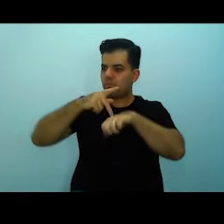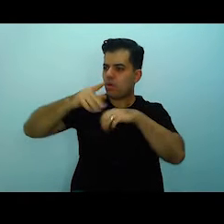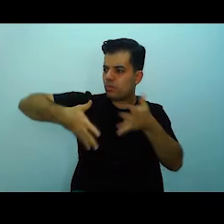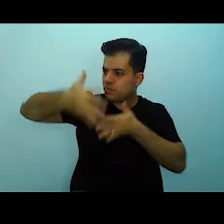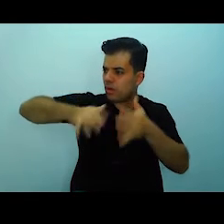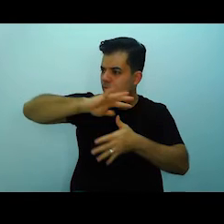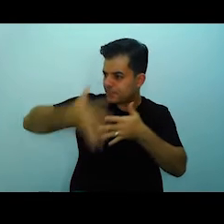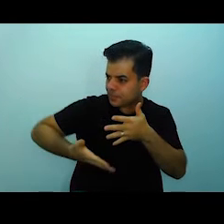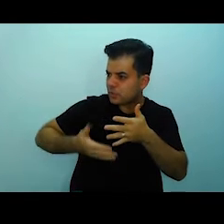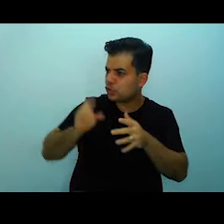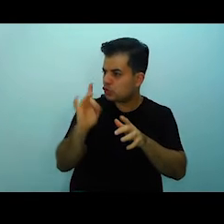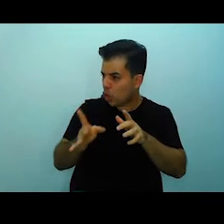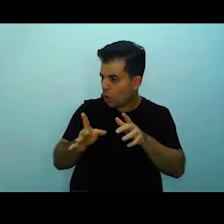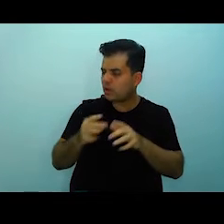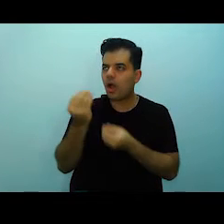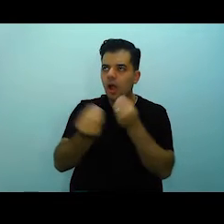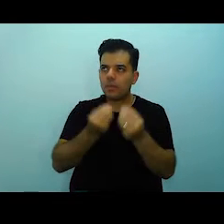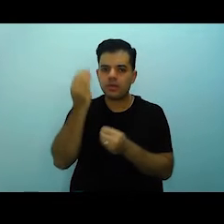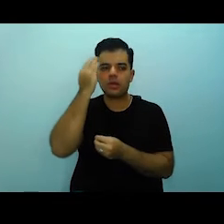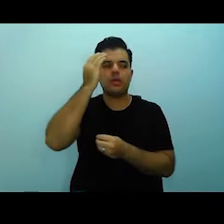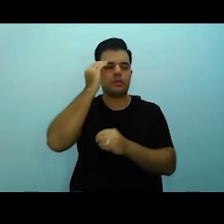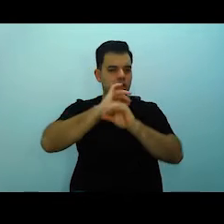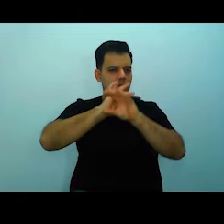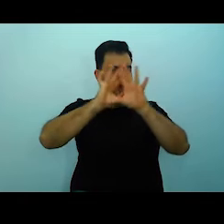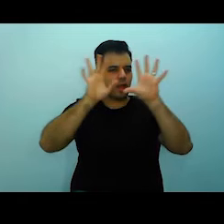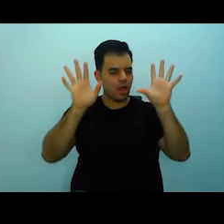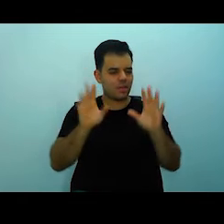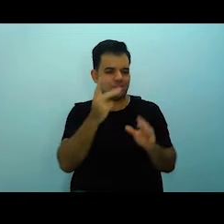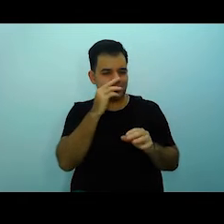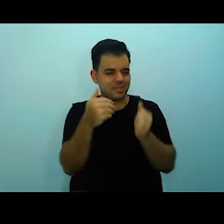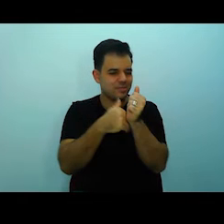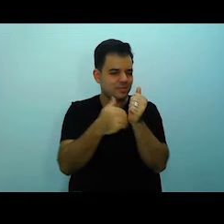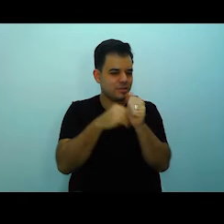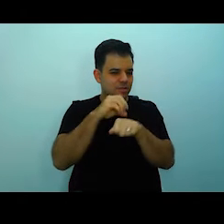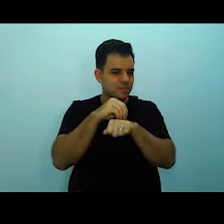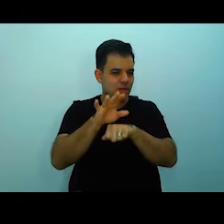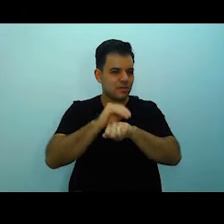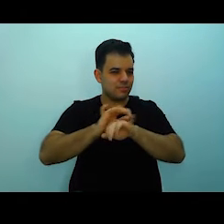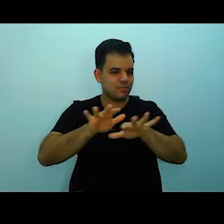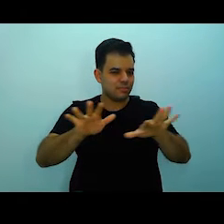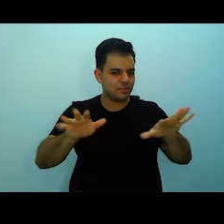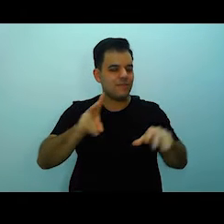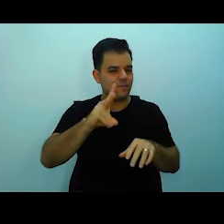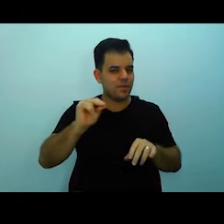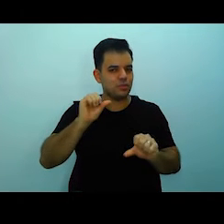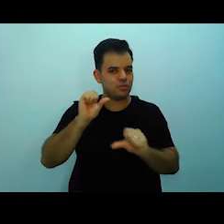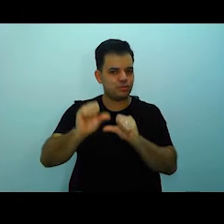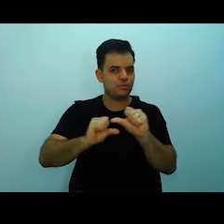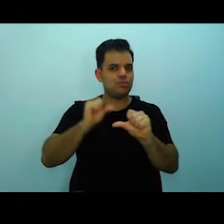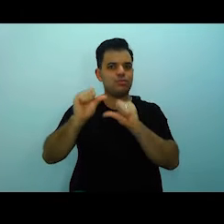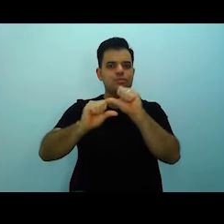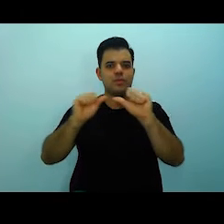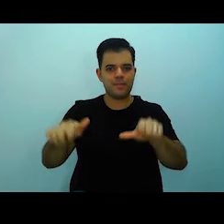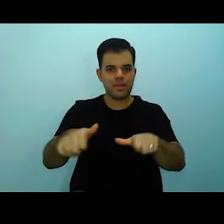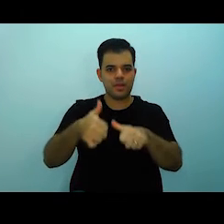e emergir, entender um pouco mais. Mas já fica aí o spoiler de que isso vai sendo atualizado à medida que a gente vai